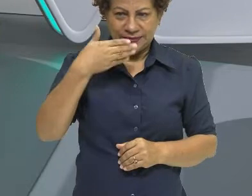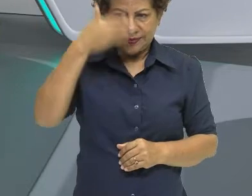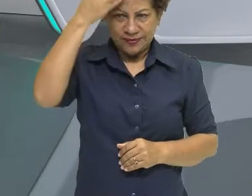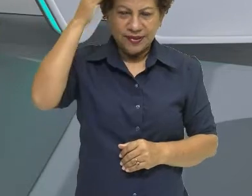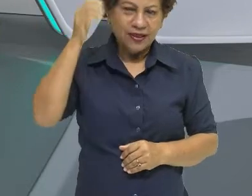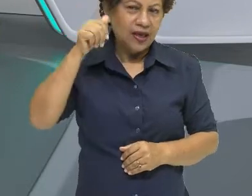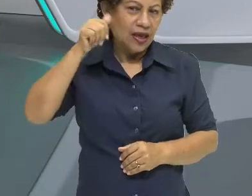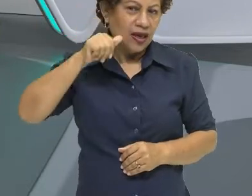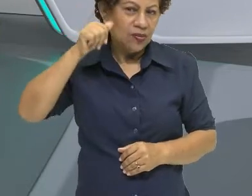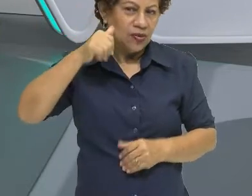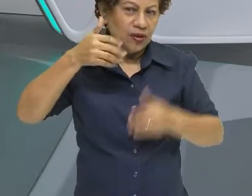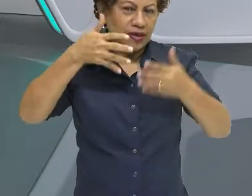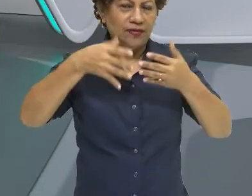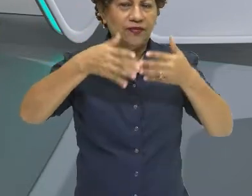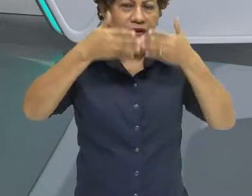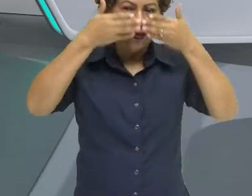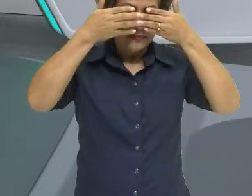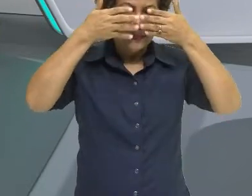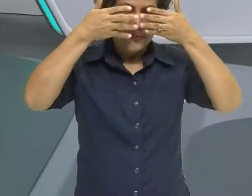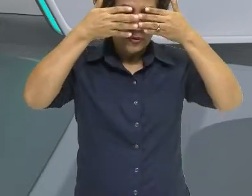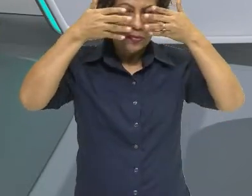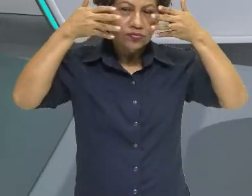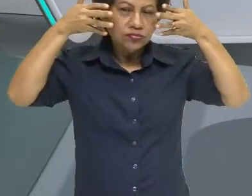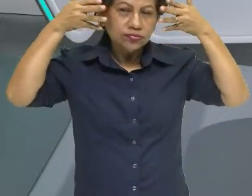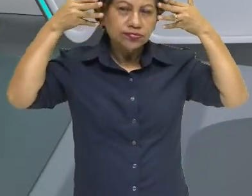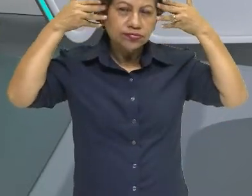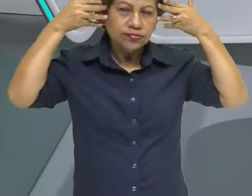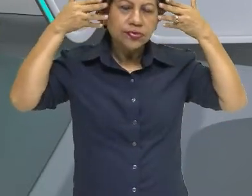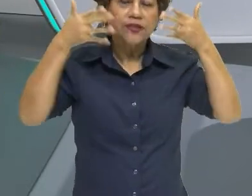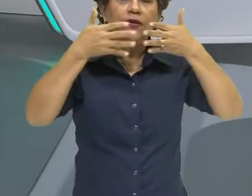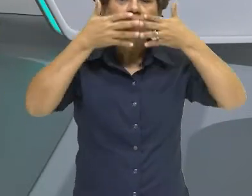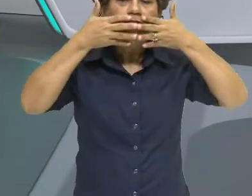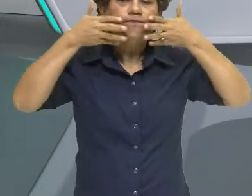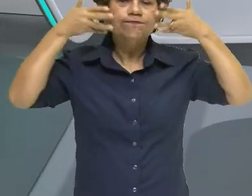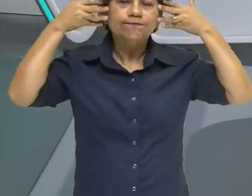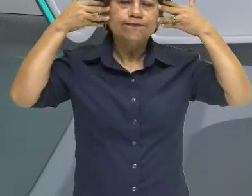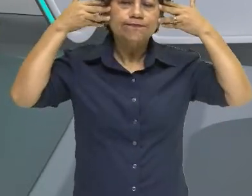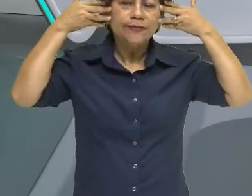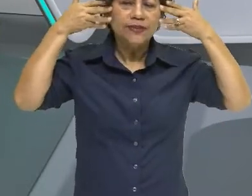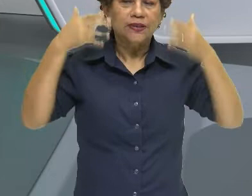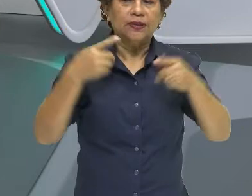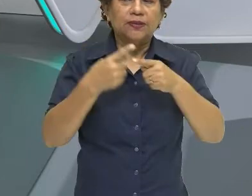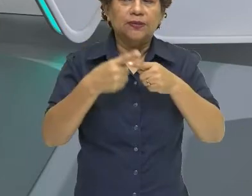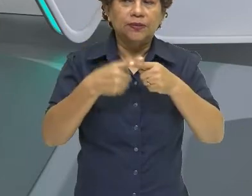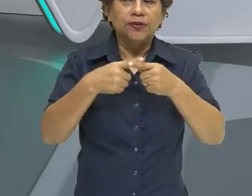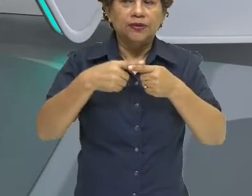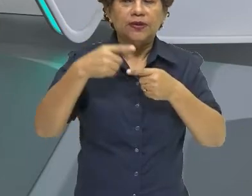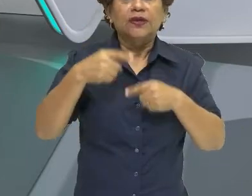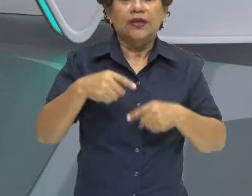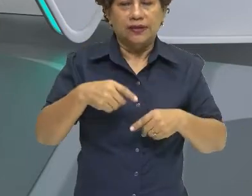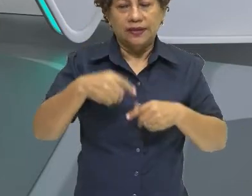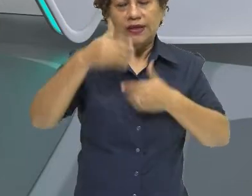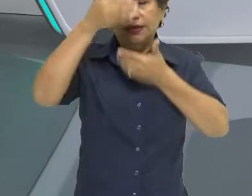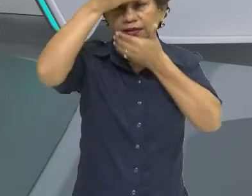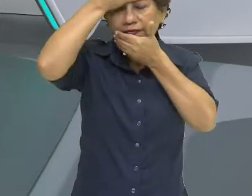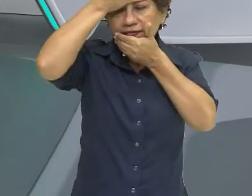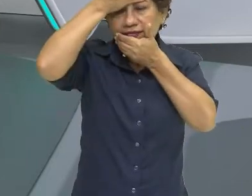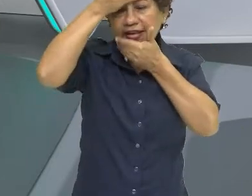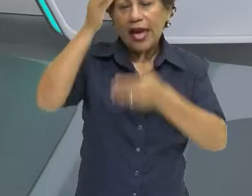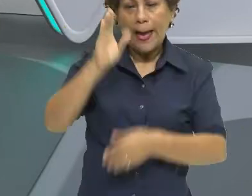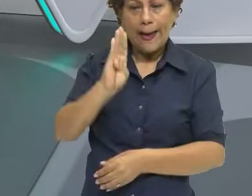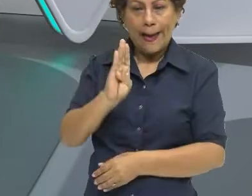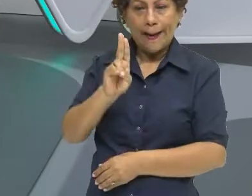fica só o olhinho do lado de fora. Isso é uma apropriação cultural indevida, porque não é da minha